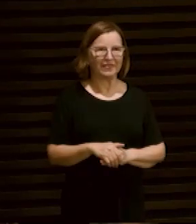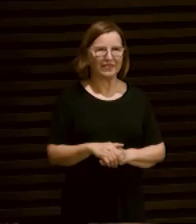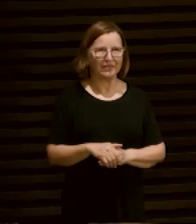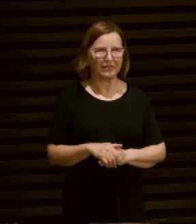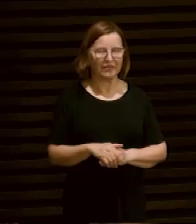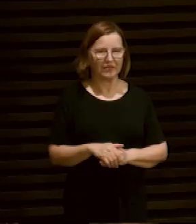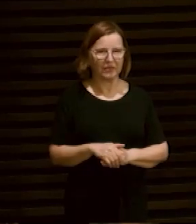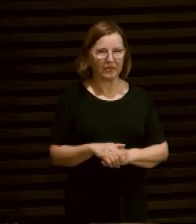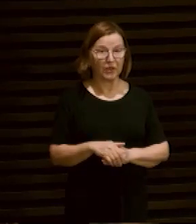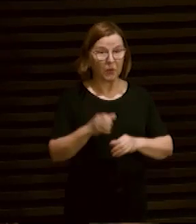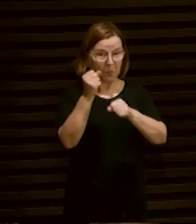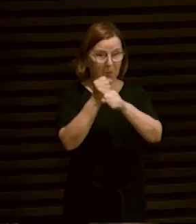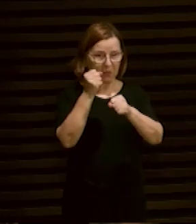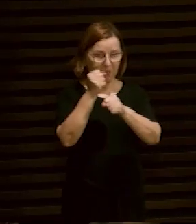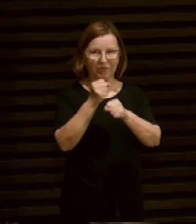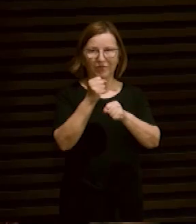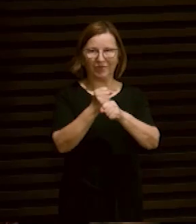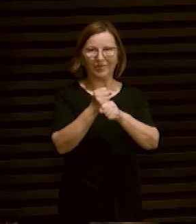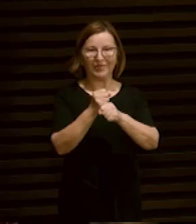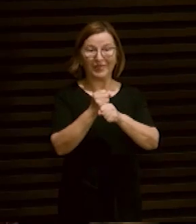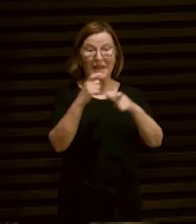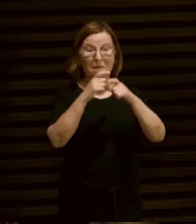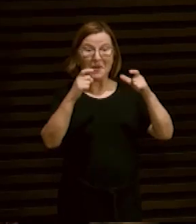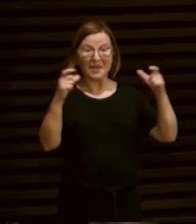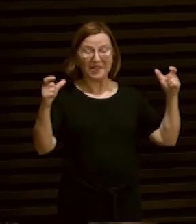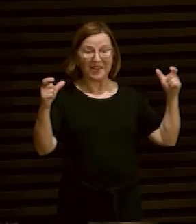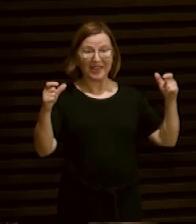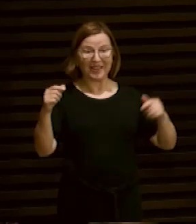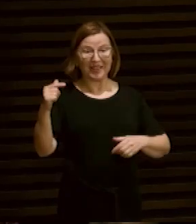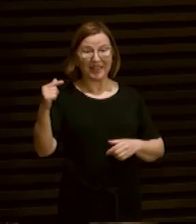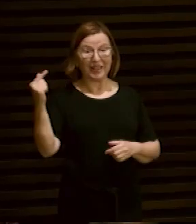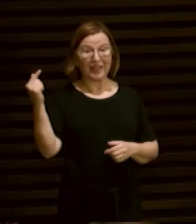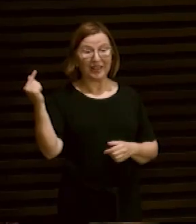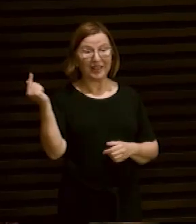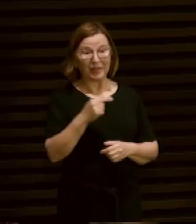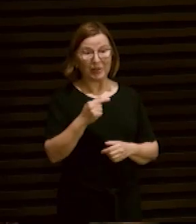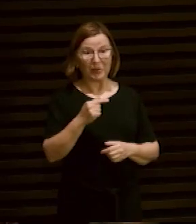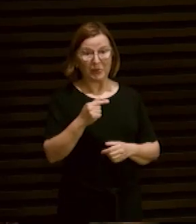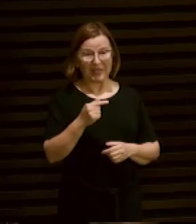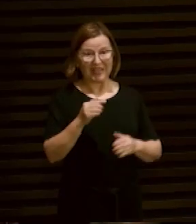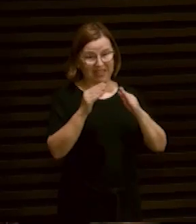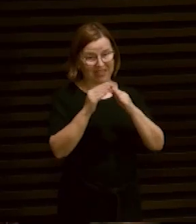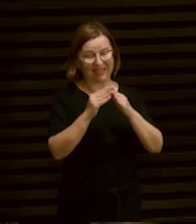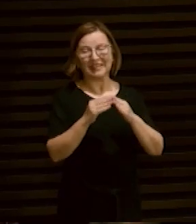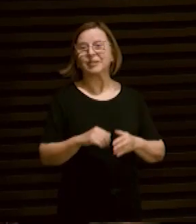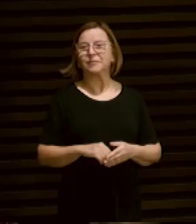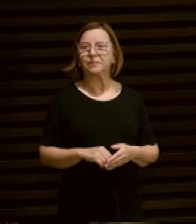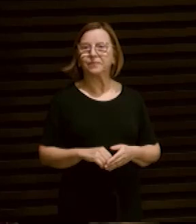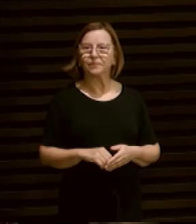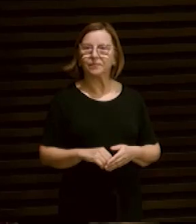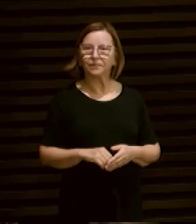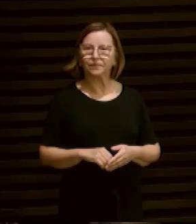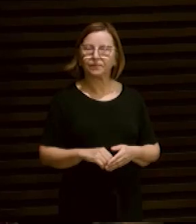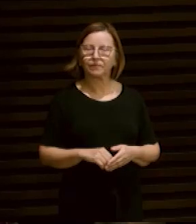O construtor é maior do que a construção. Versículos 4 e